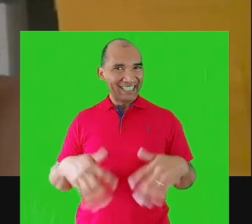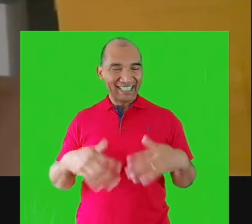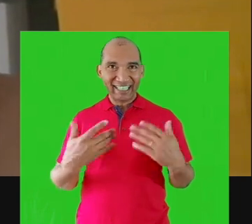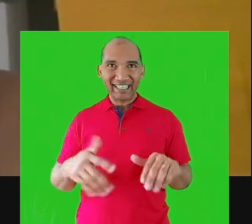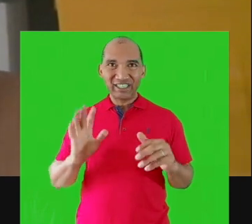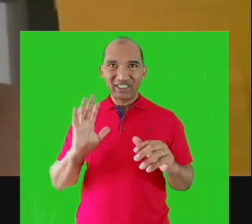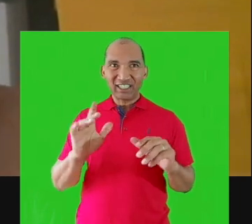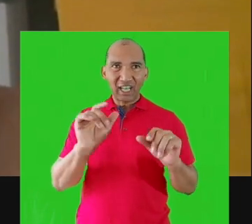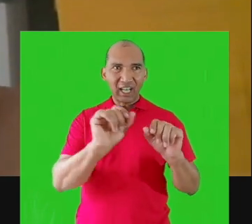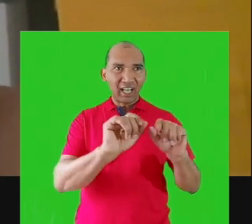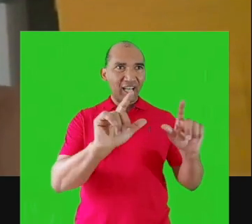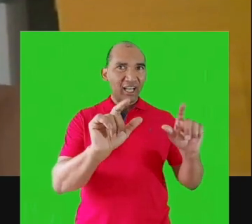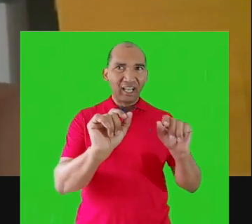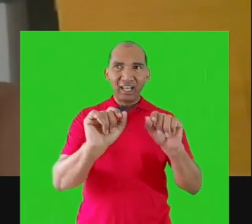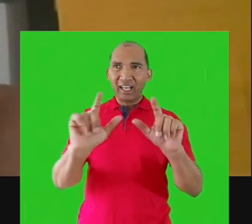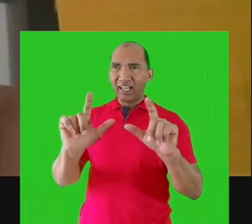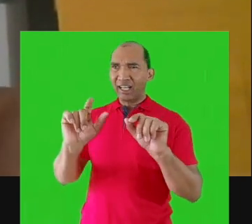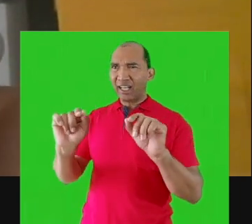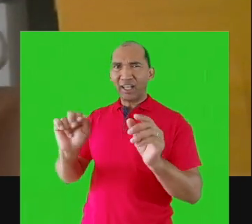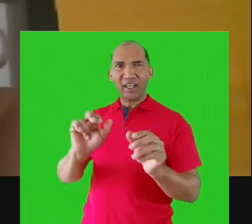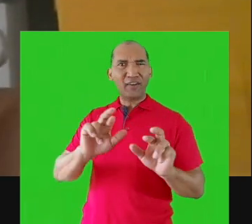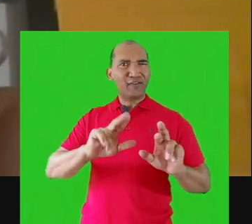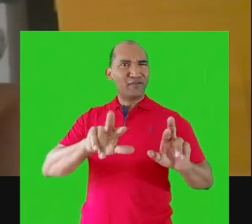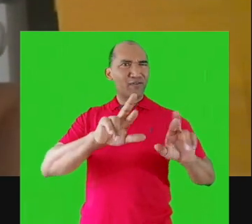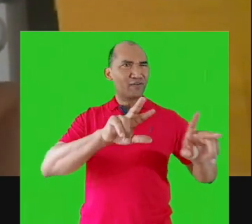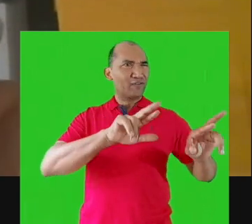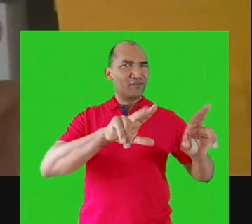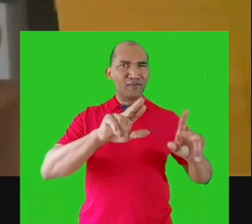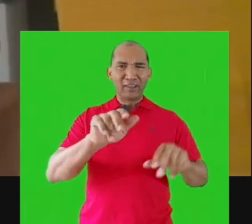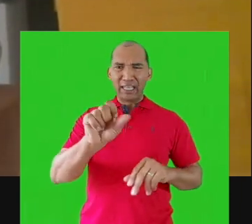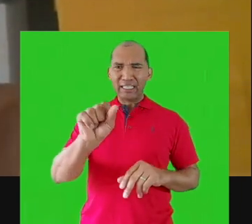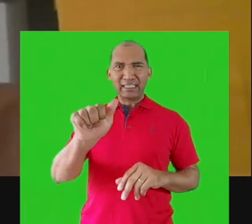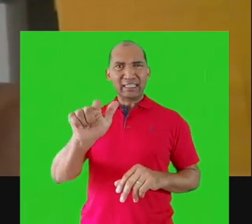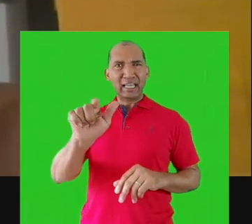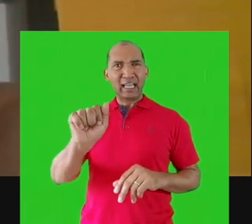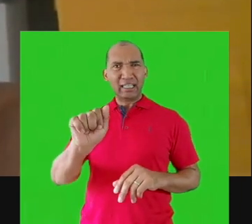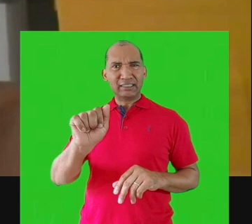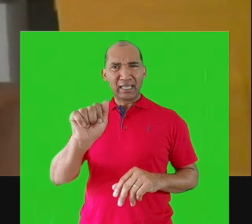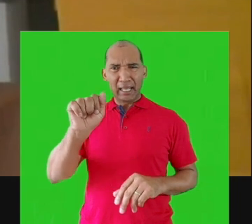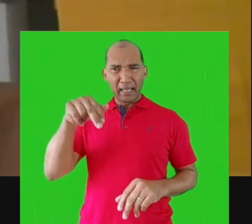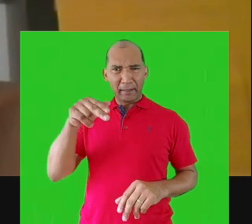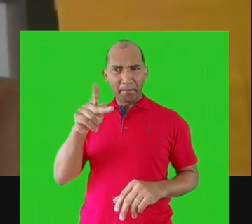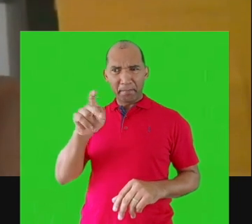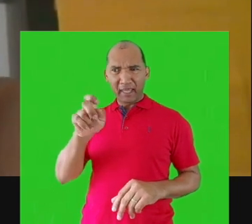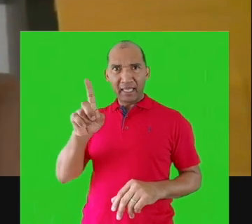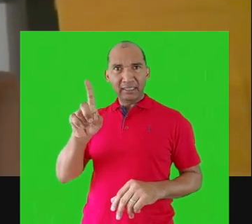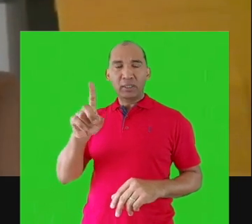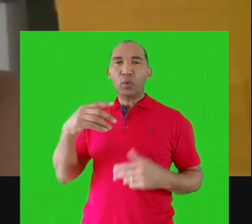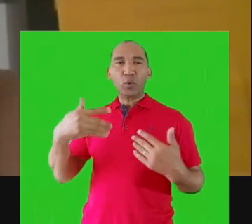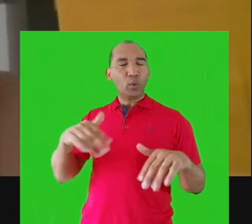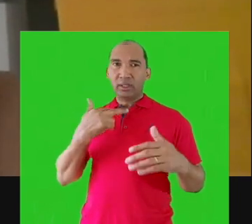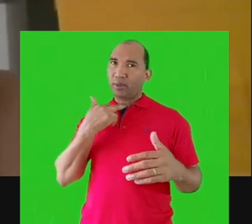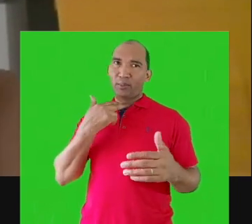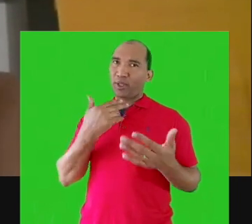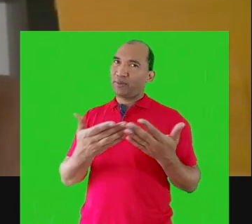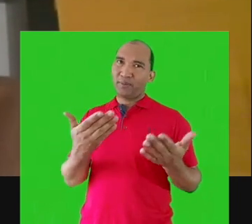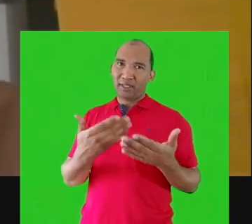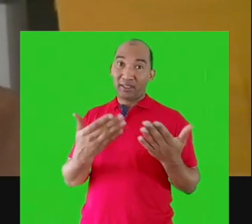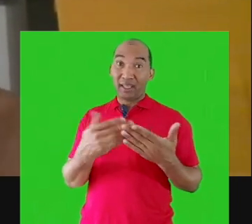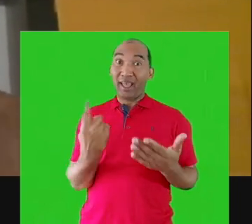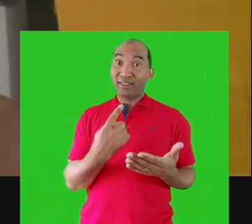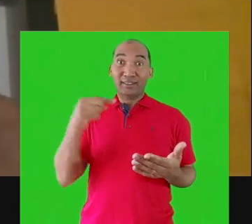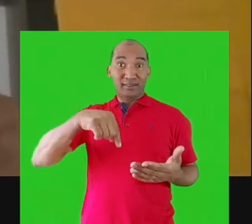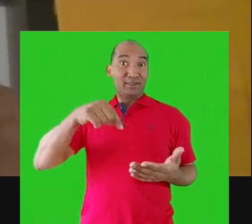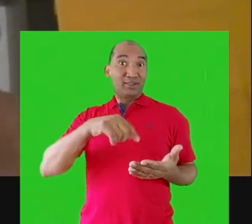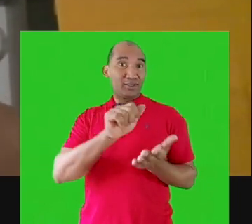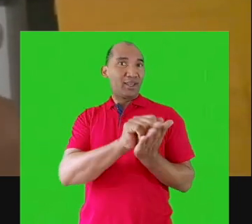Olha, já dando uma volta, né? Passei por várias salas. Essa Amped tá uma coisa imperdível, né? E a gente está